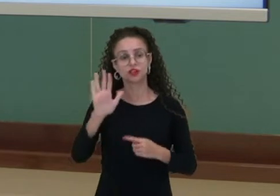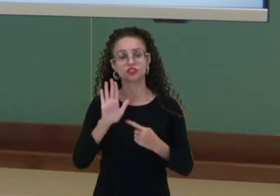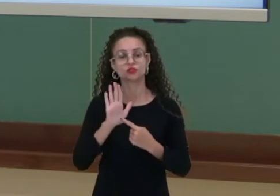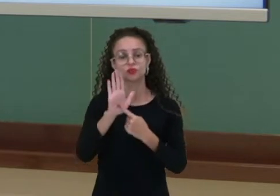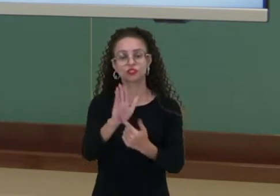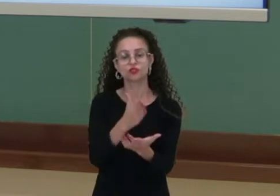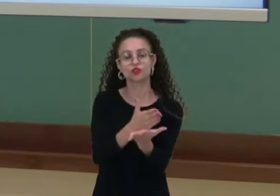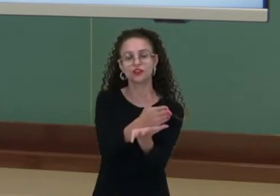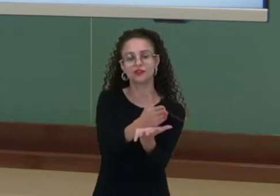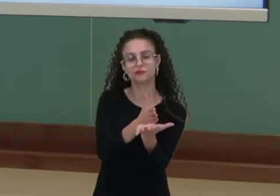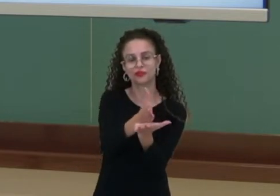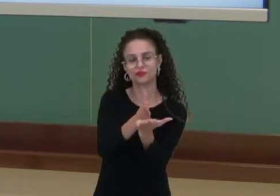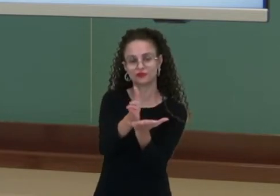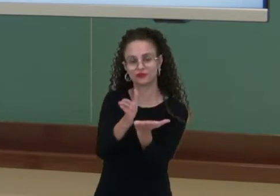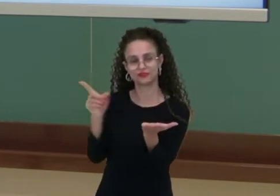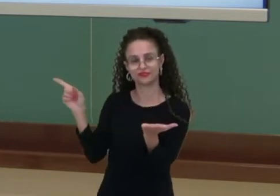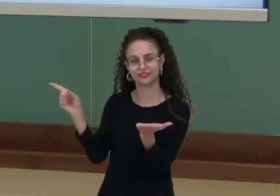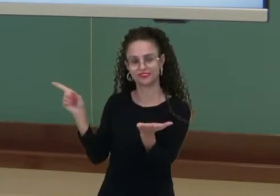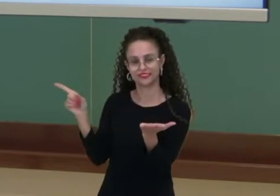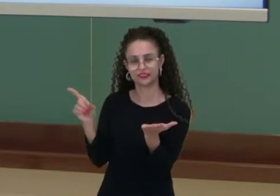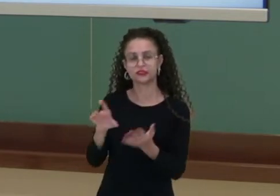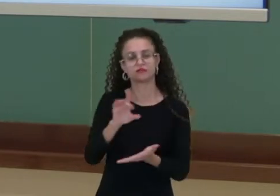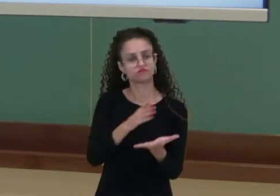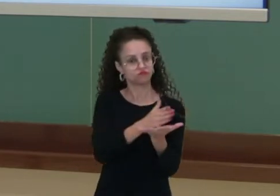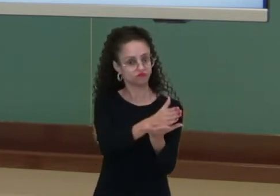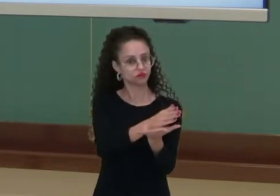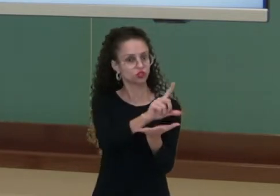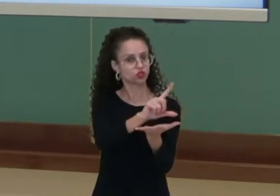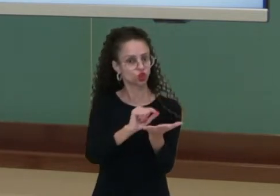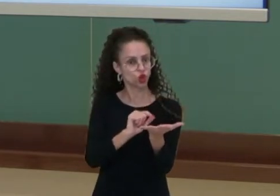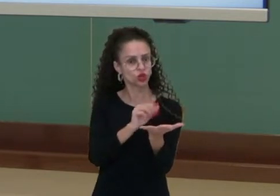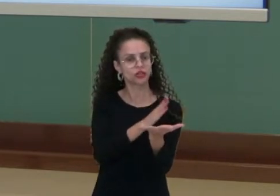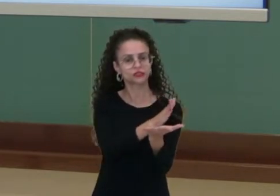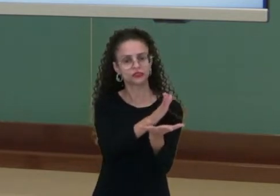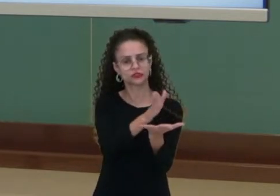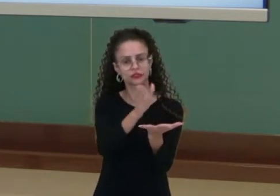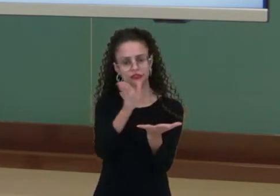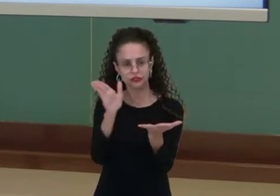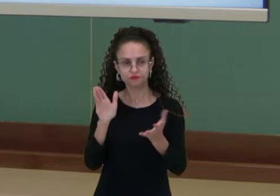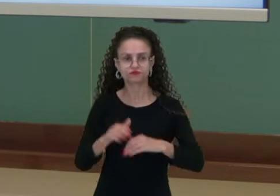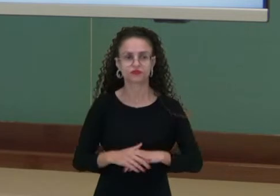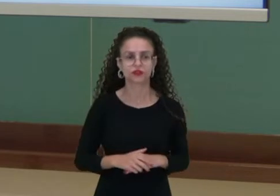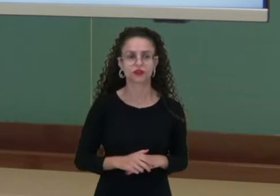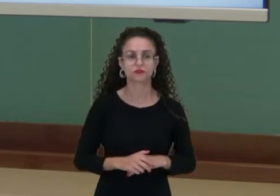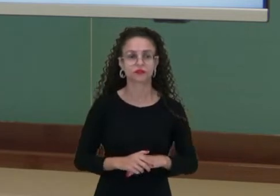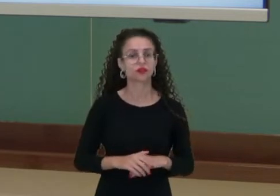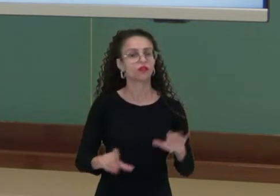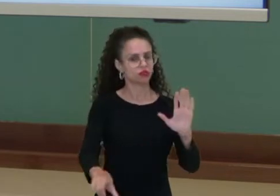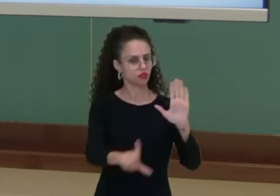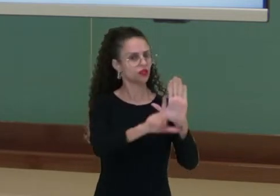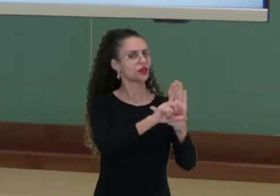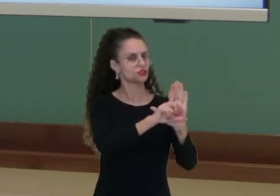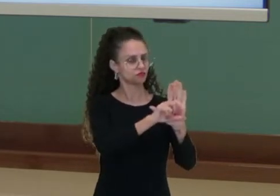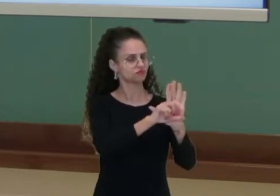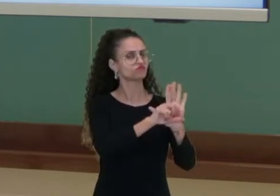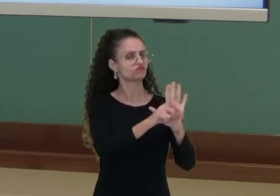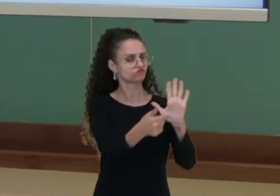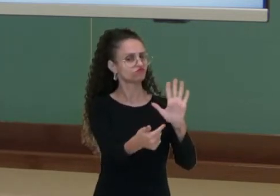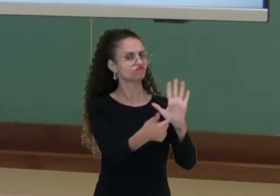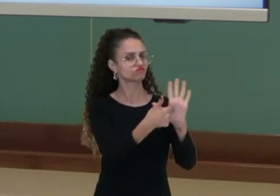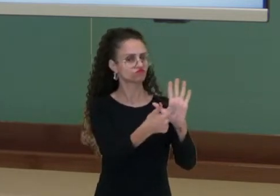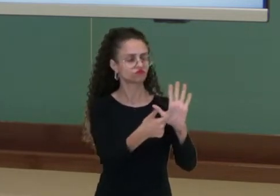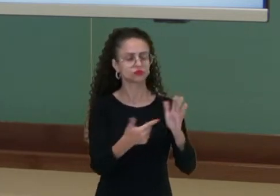caminhos e que cada escolha nos leva. Bom, está na lei, isso é muito importante.